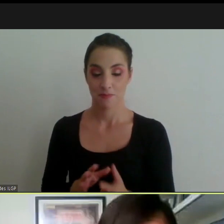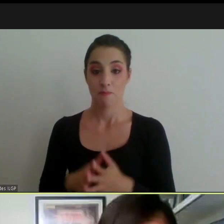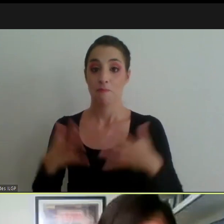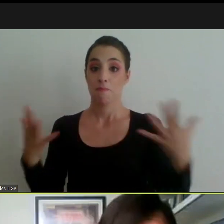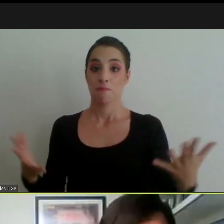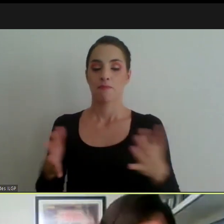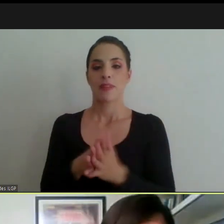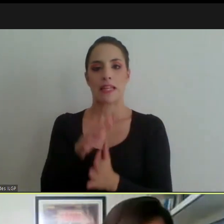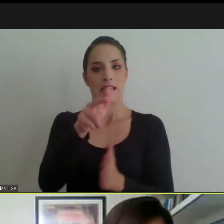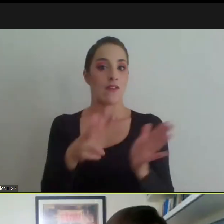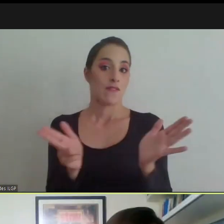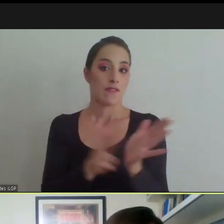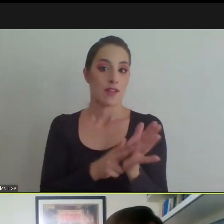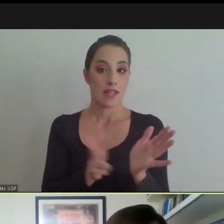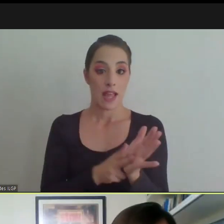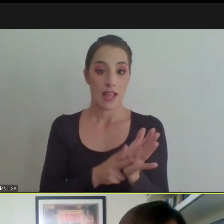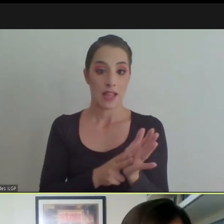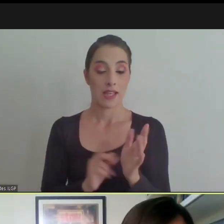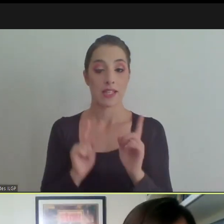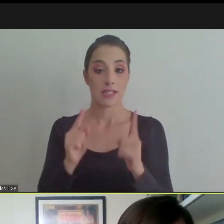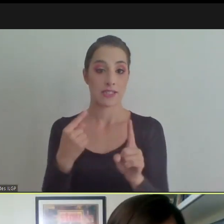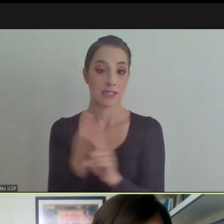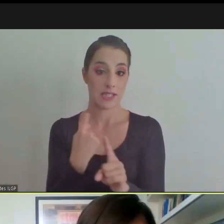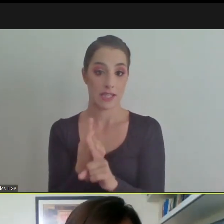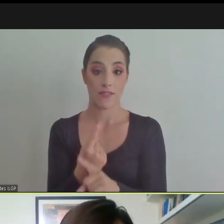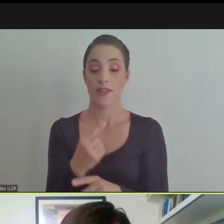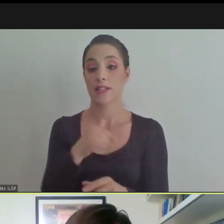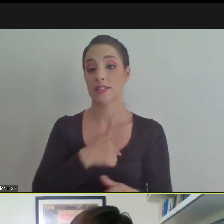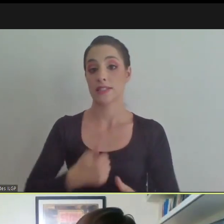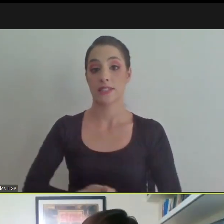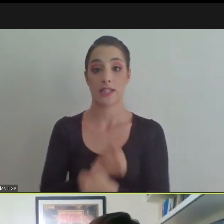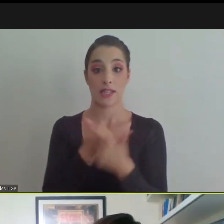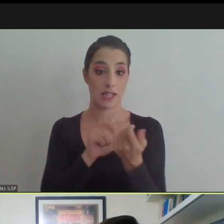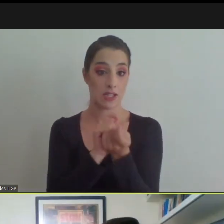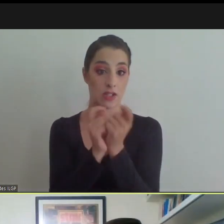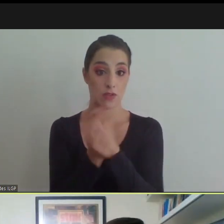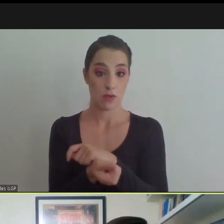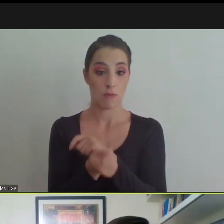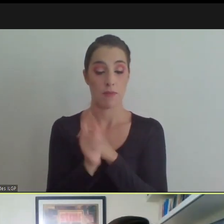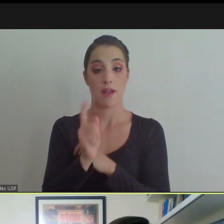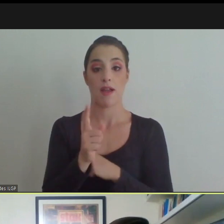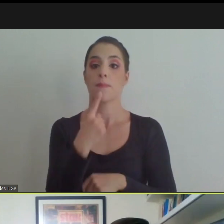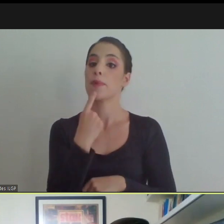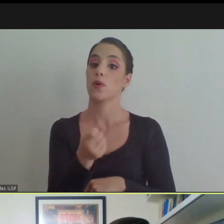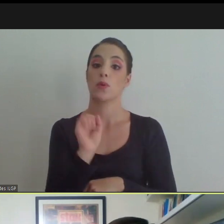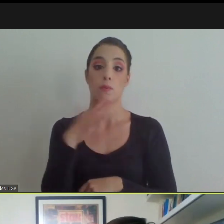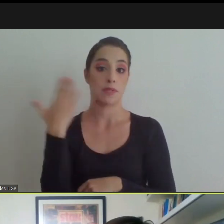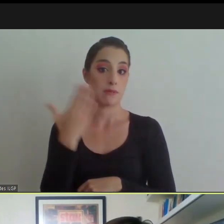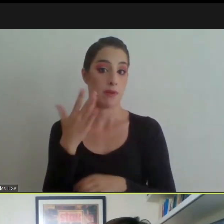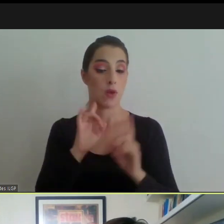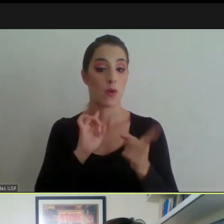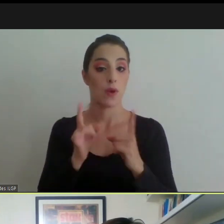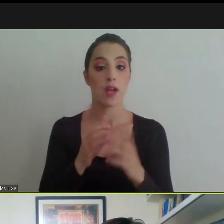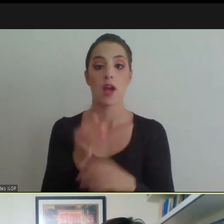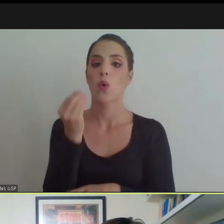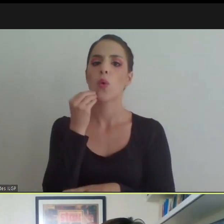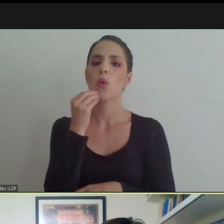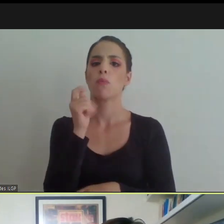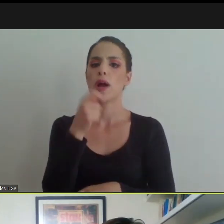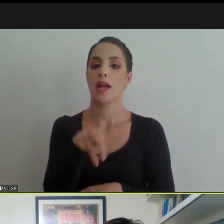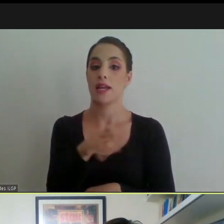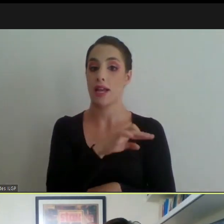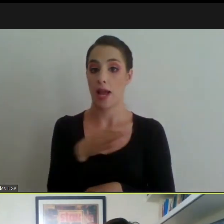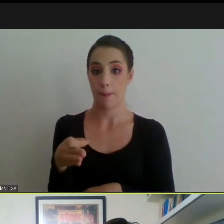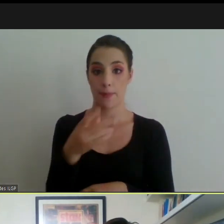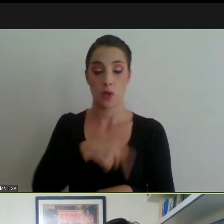Então, na verdade, a iniciativa Cidades que Transformam, ela surge a partir de uma pergunta: como a ENAP, a Escola Nacional de Administração